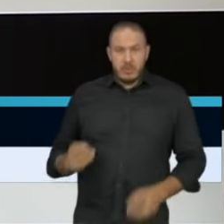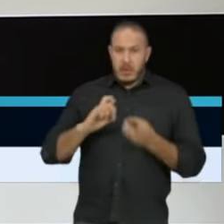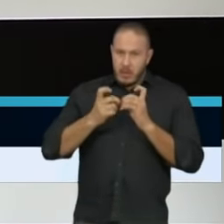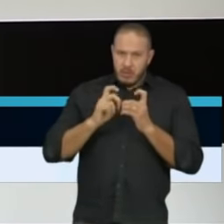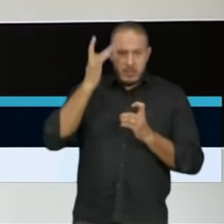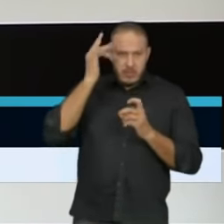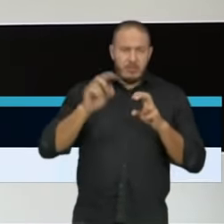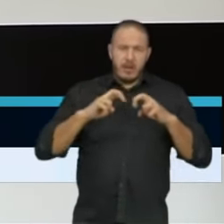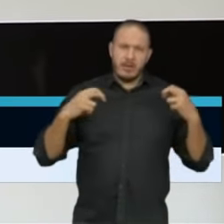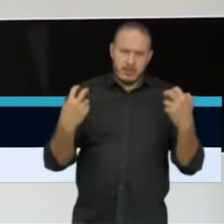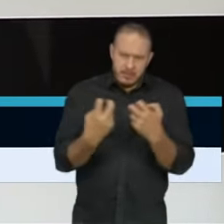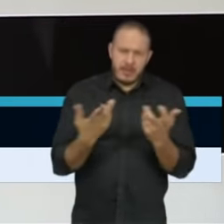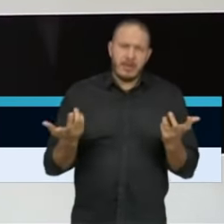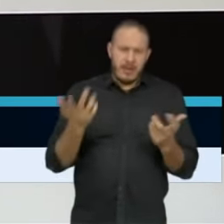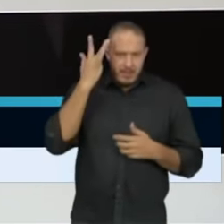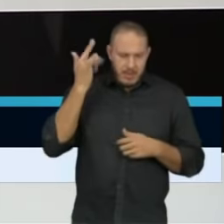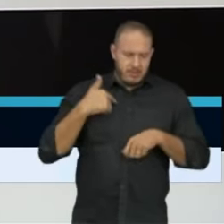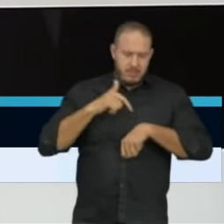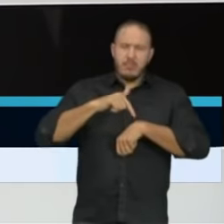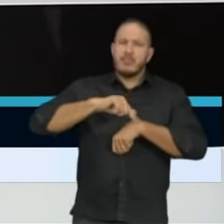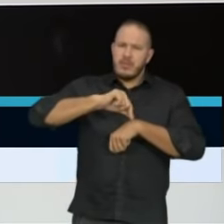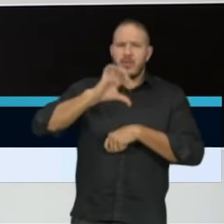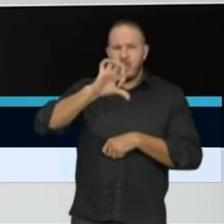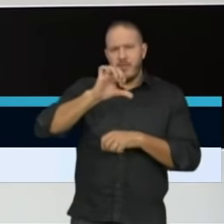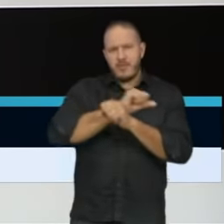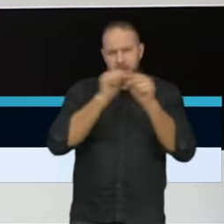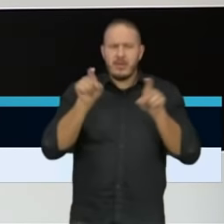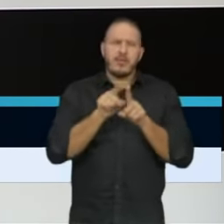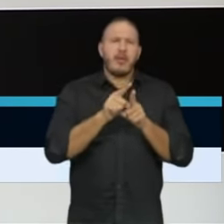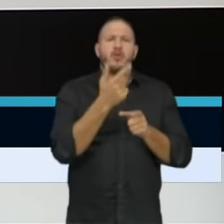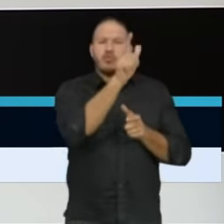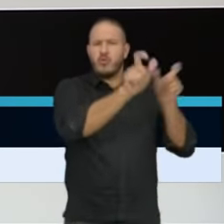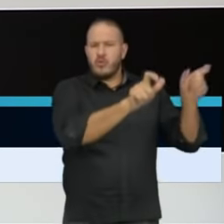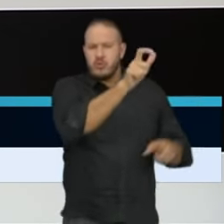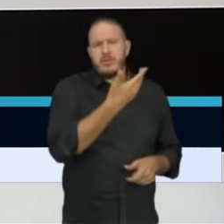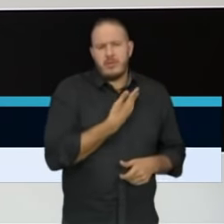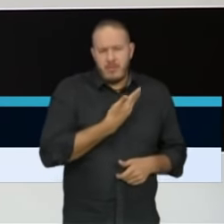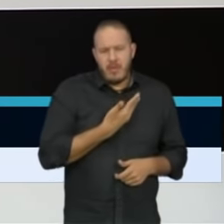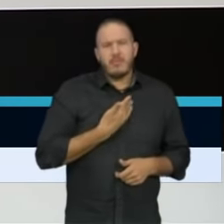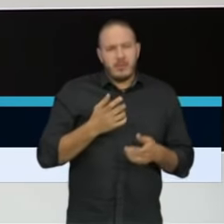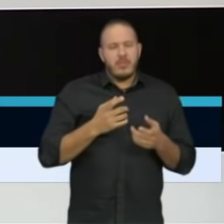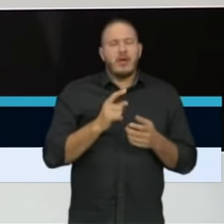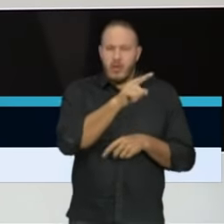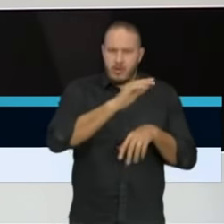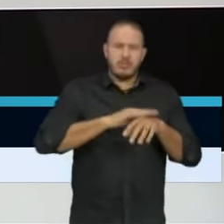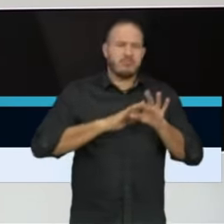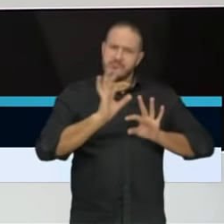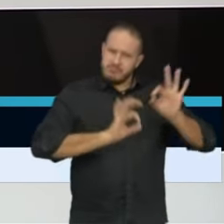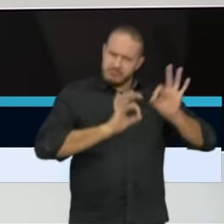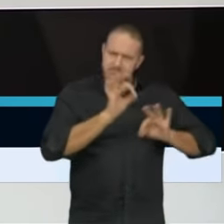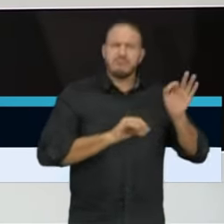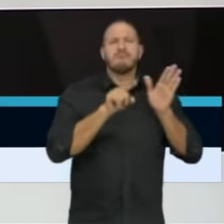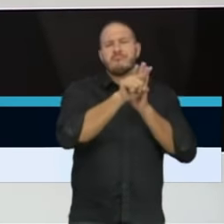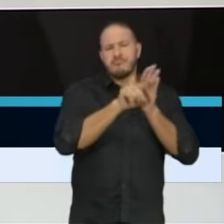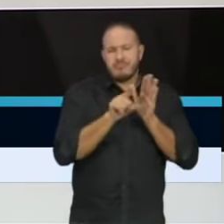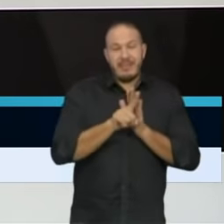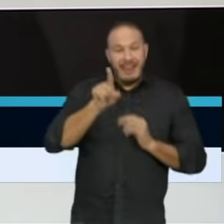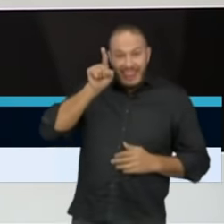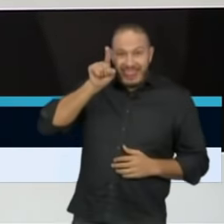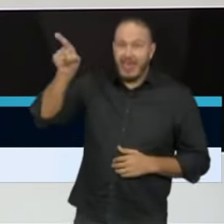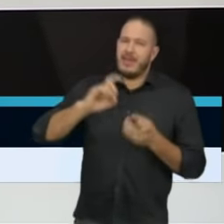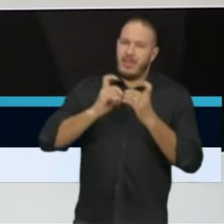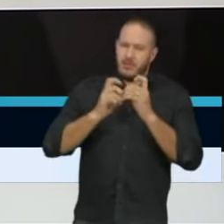de amanhã às 9 horas da manhã e também aos meus colegas governadores do Sul, nós formularemos estas questões na reunião e